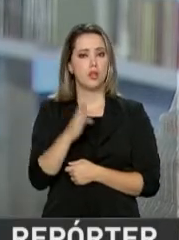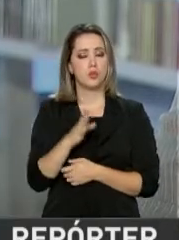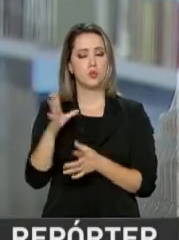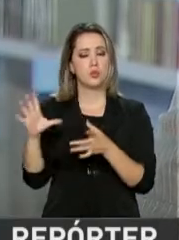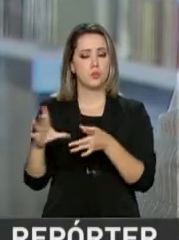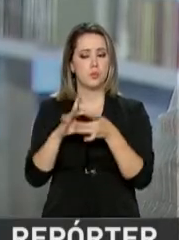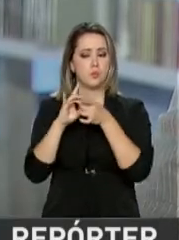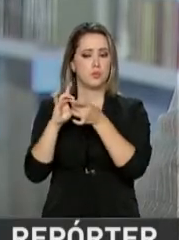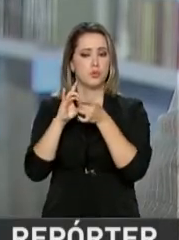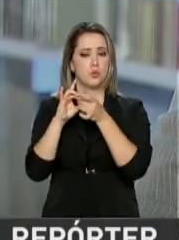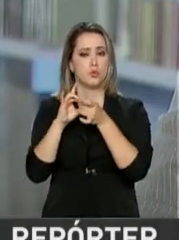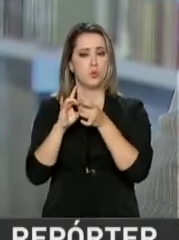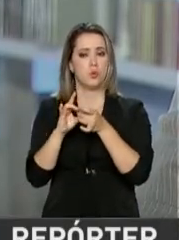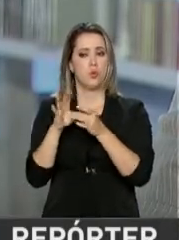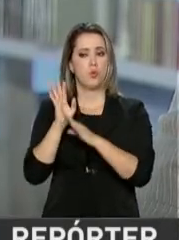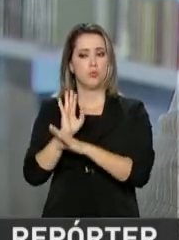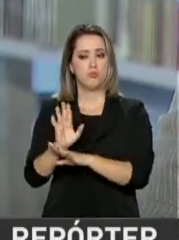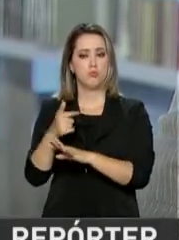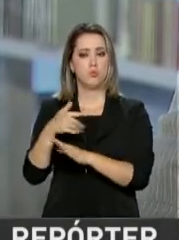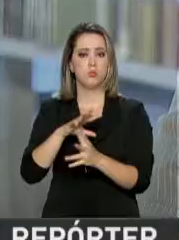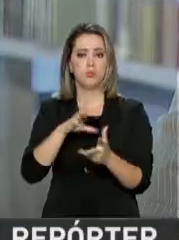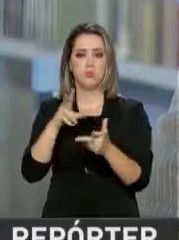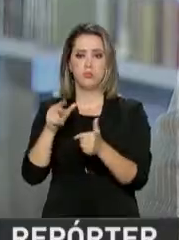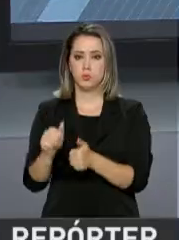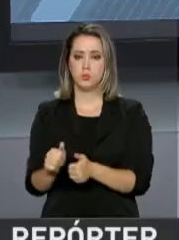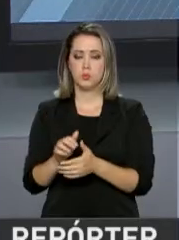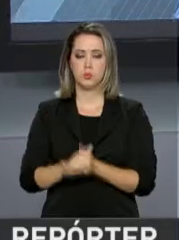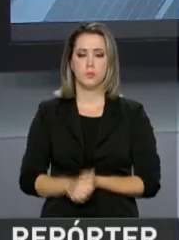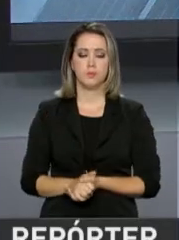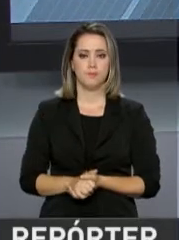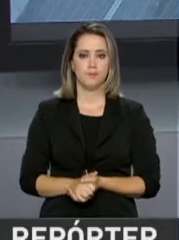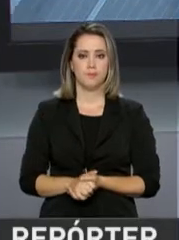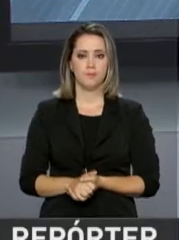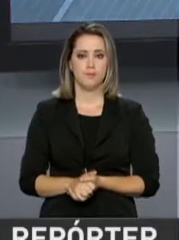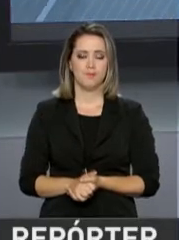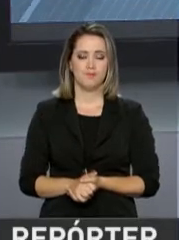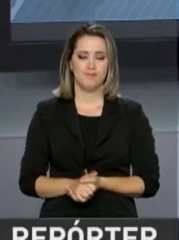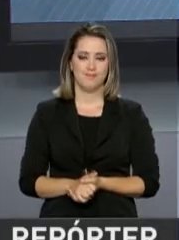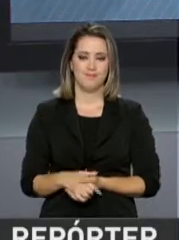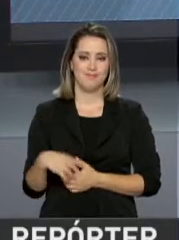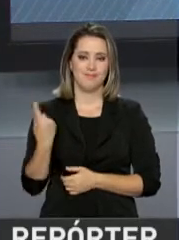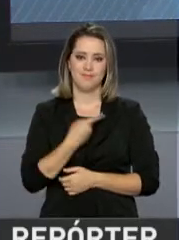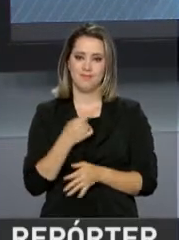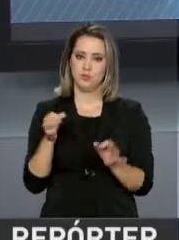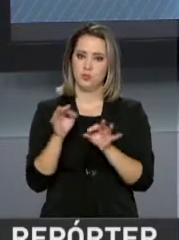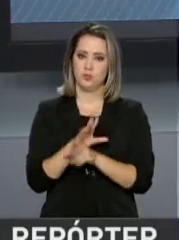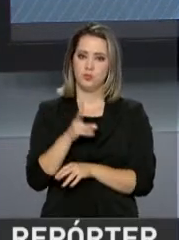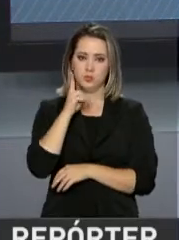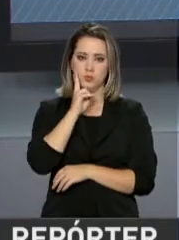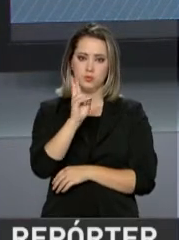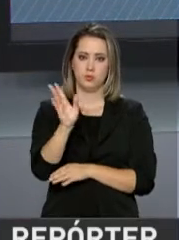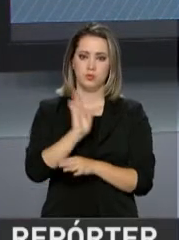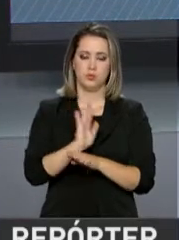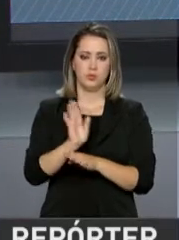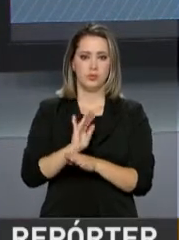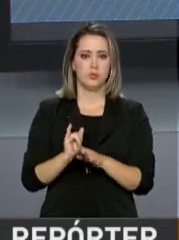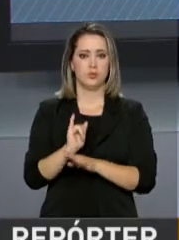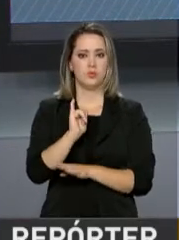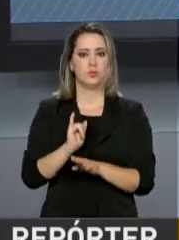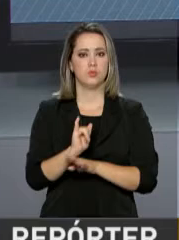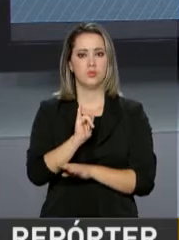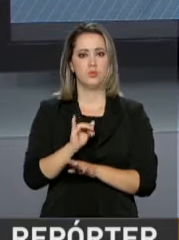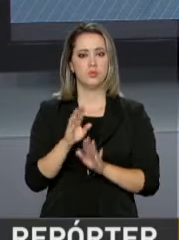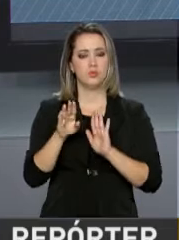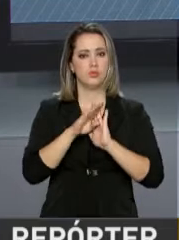a cooperativo nas relações internacionais esta edição fica por aqui você pode rever as reportagens